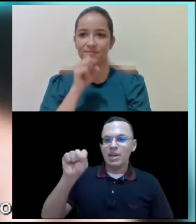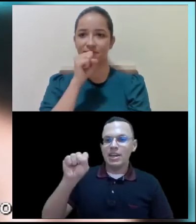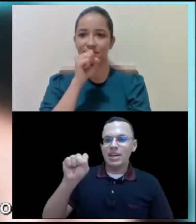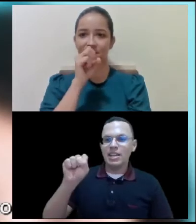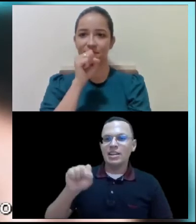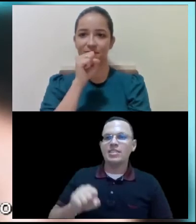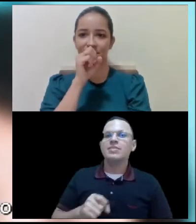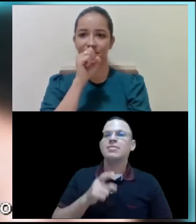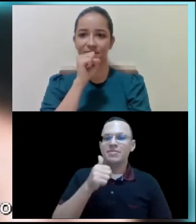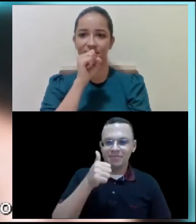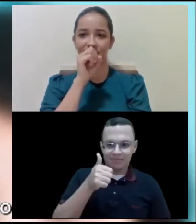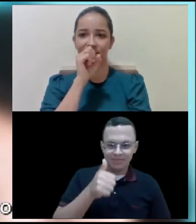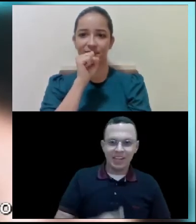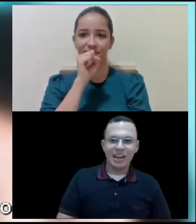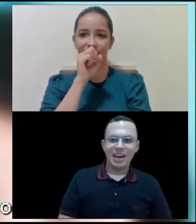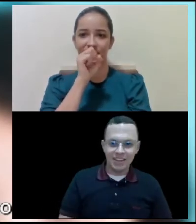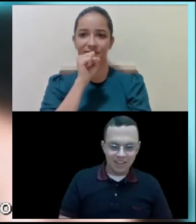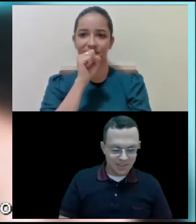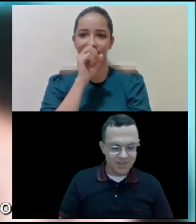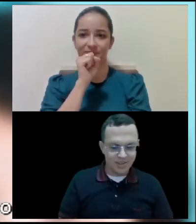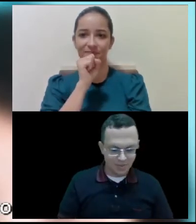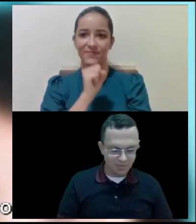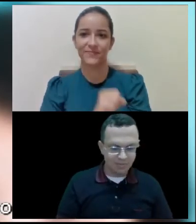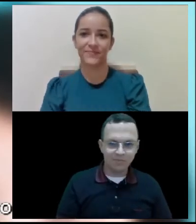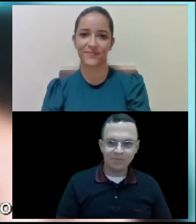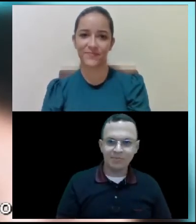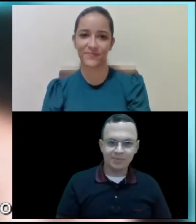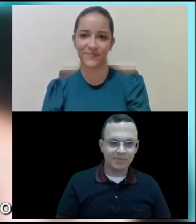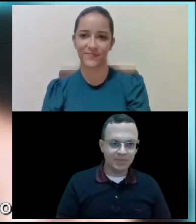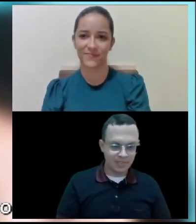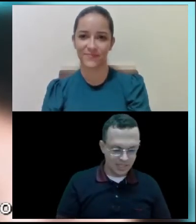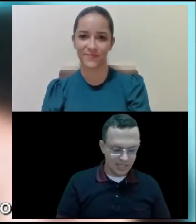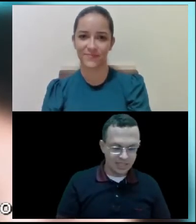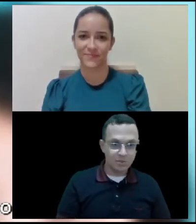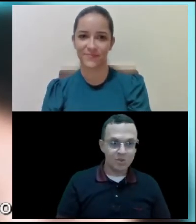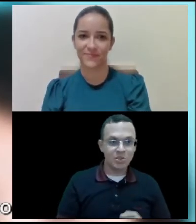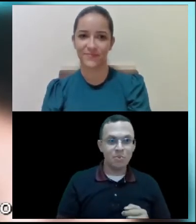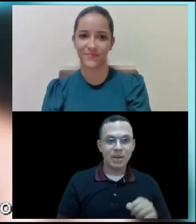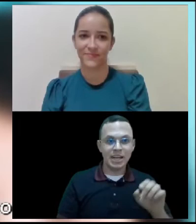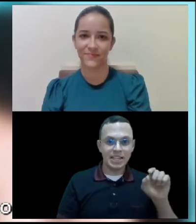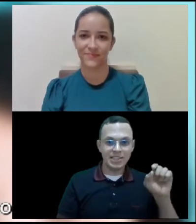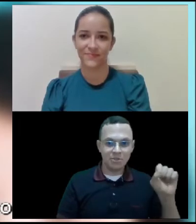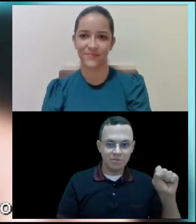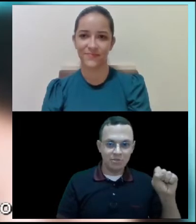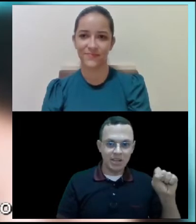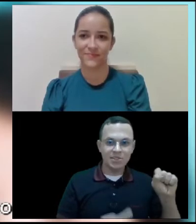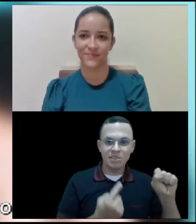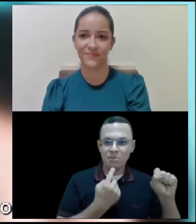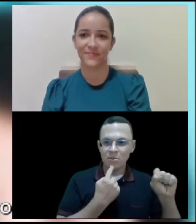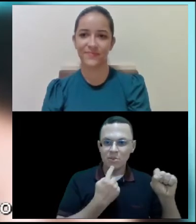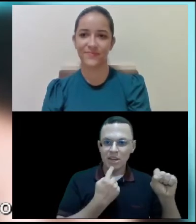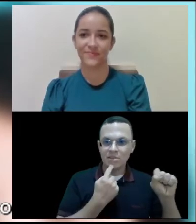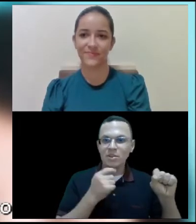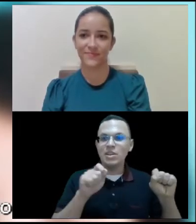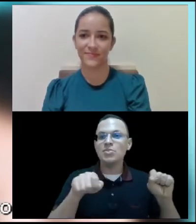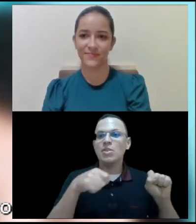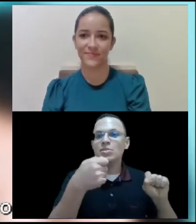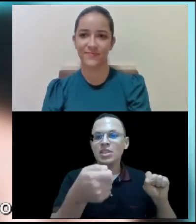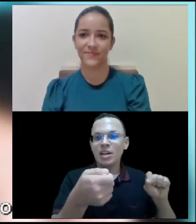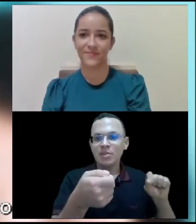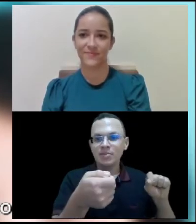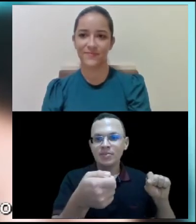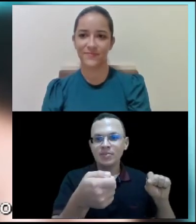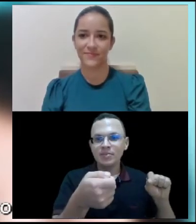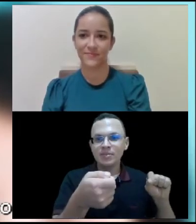Aí pega ela, laranja. Então, se eu pegar essa configuração de mão, colocar no queixo,